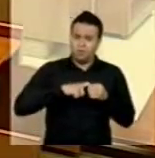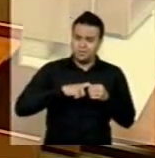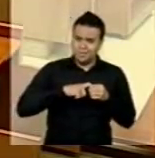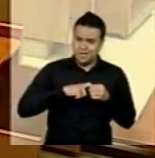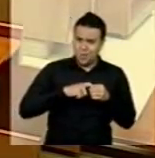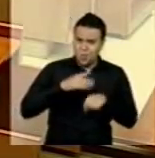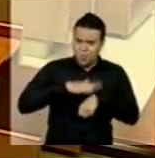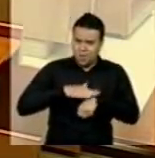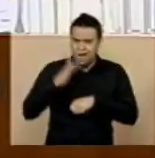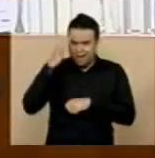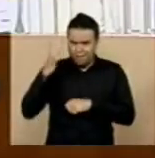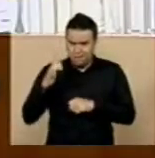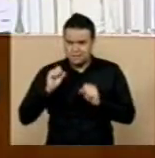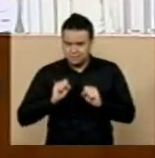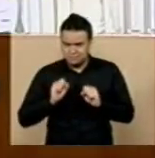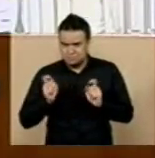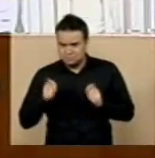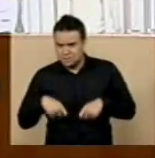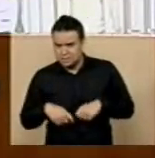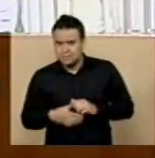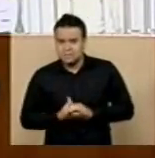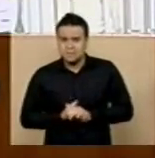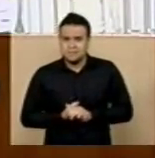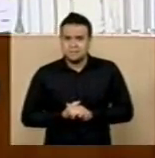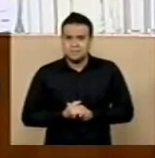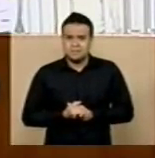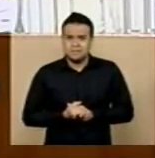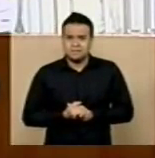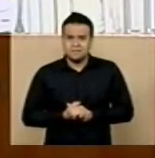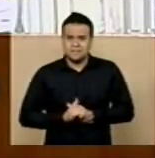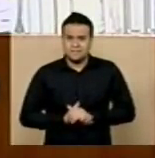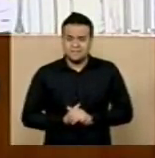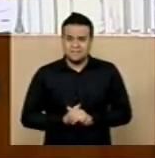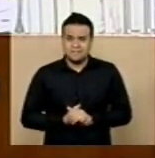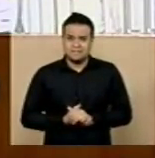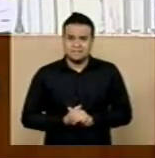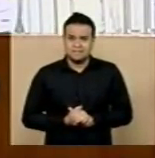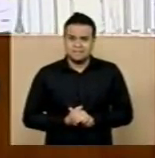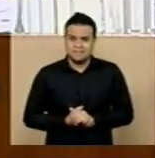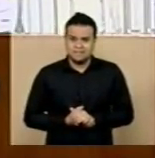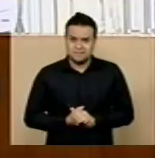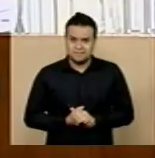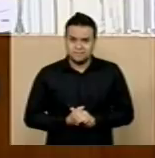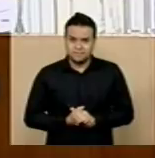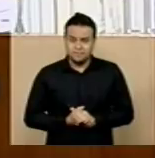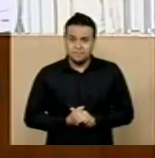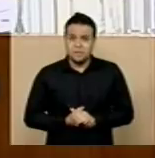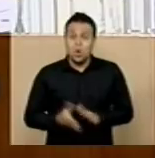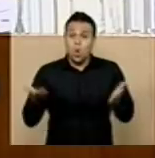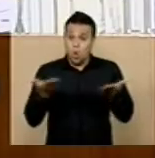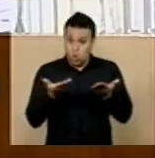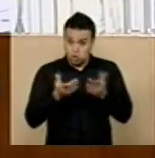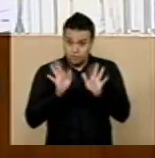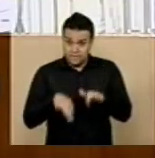pelo menos amanhã, porque avançaríamos palavras um pouco mais. De um acordo, juiz. Então, terminaríamos hoje às 6:30